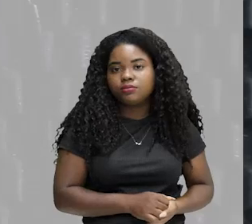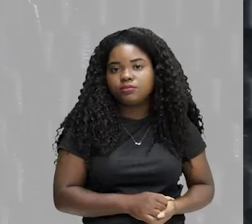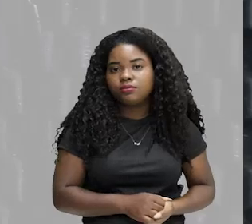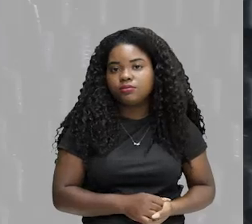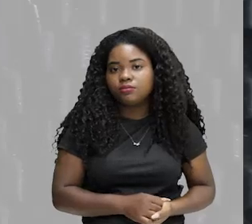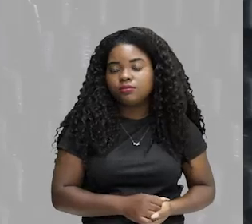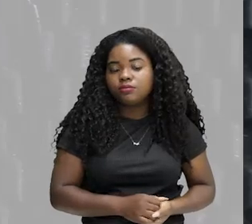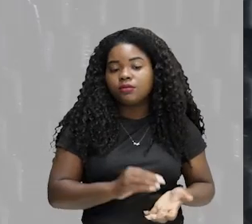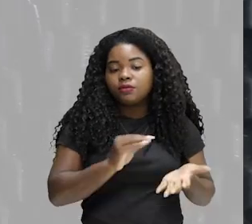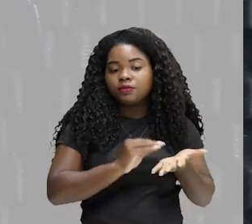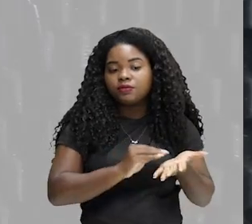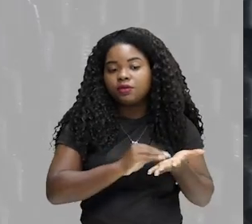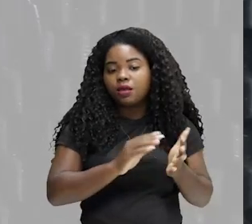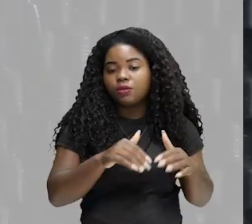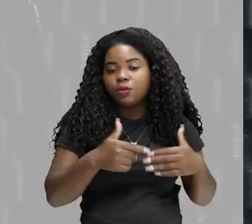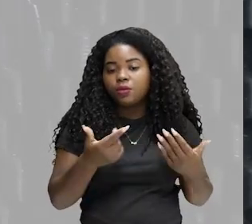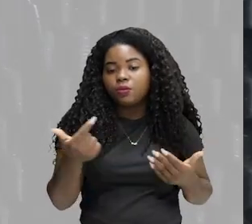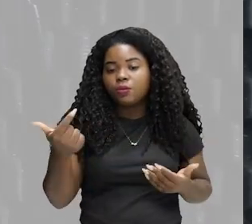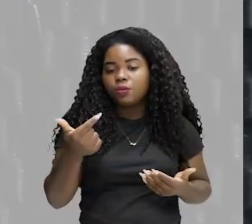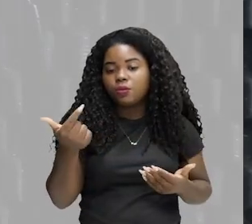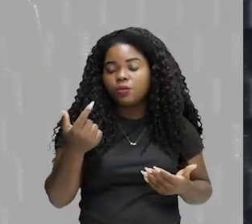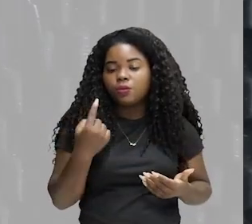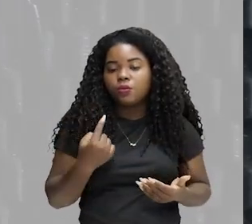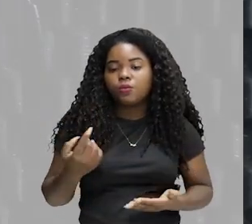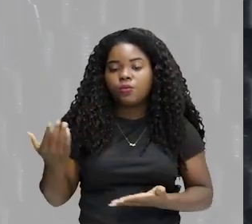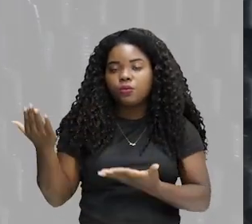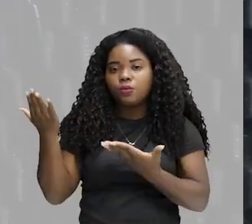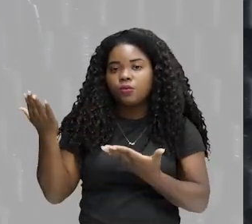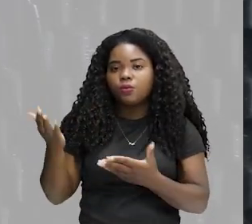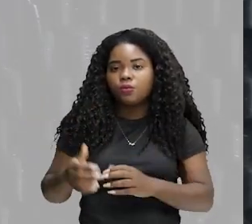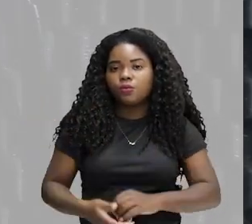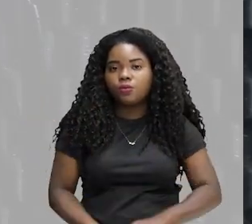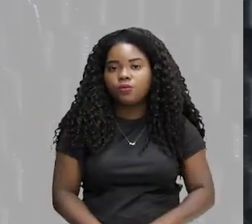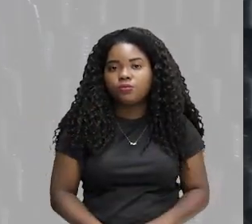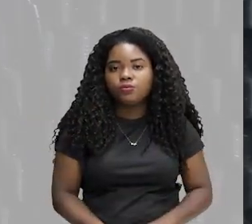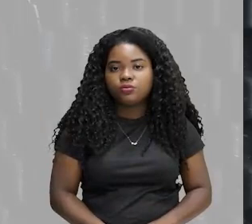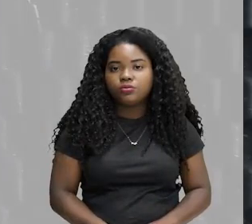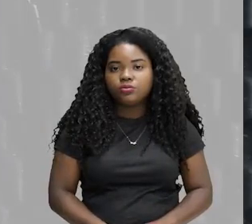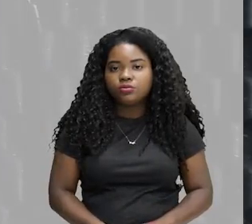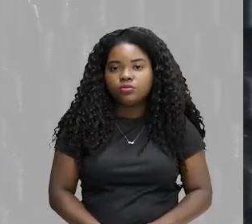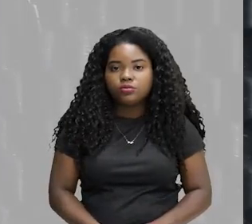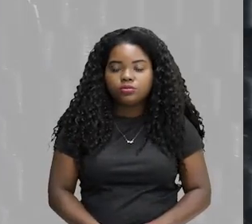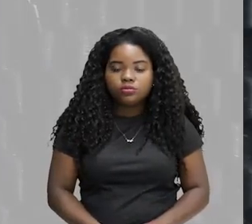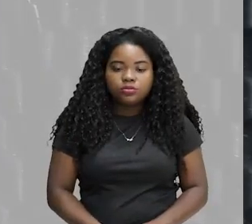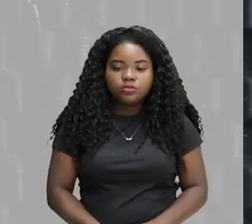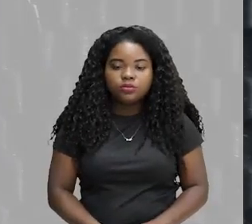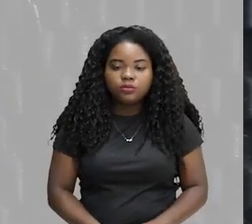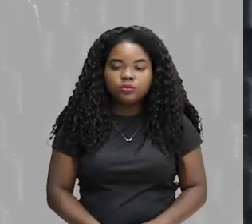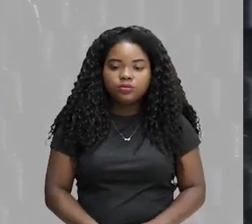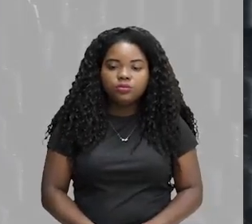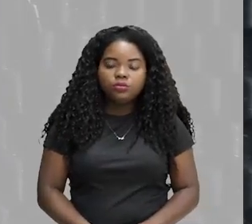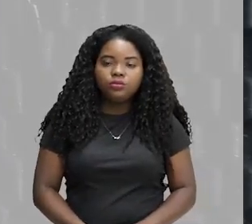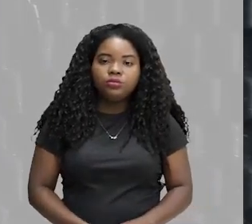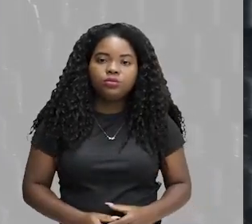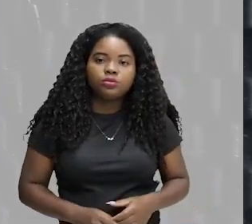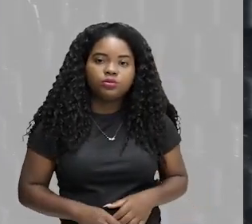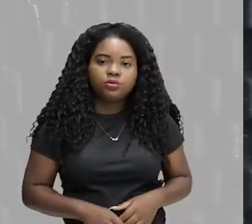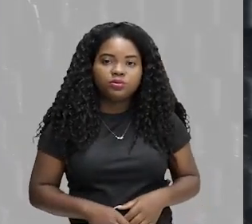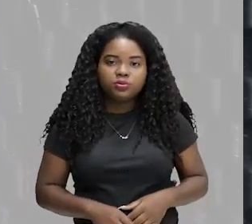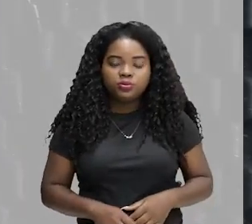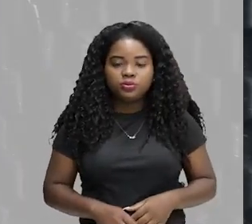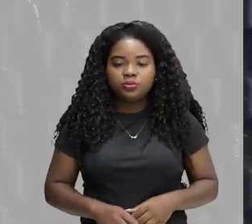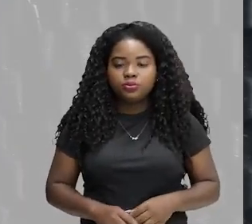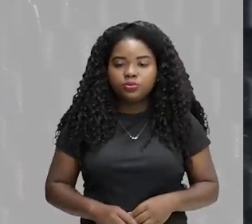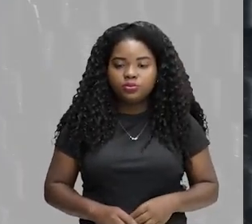inequação, tá faltando a segunda. Qual é a segunda? Log de B sobre 10 elevado a menos 7 na